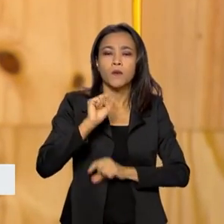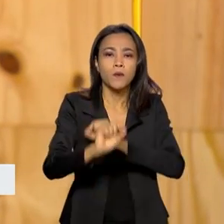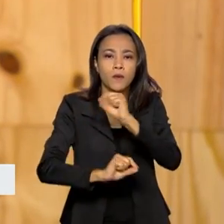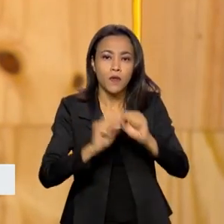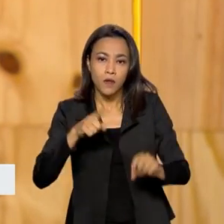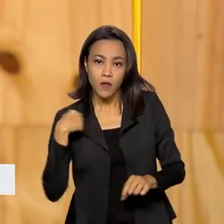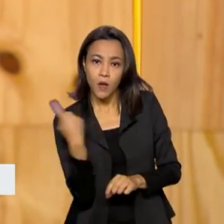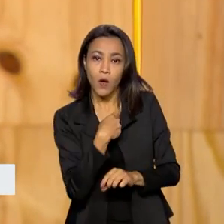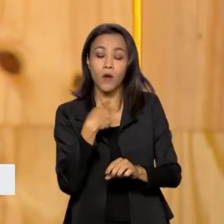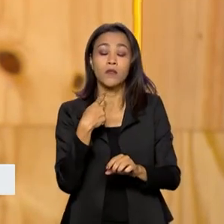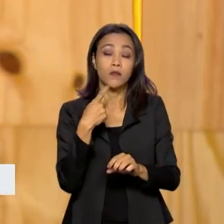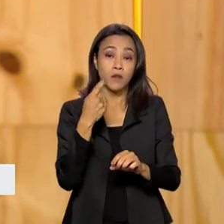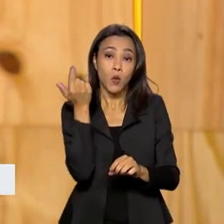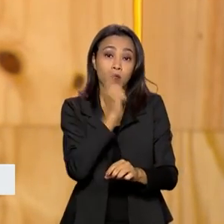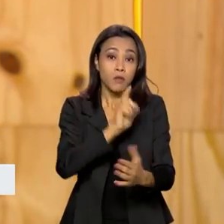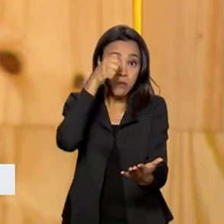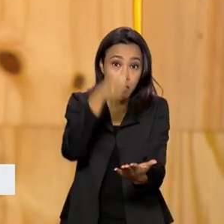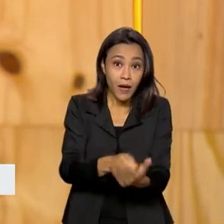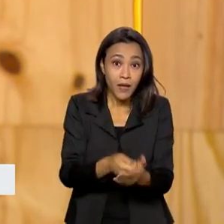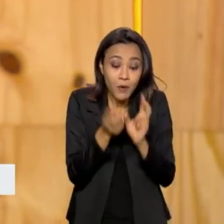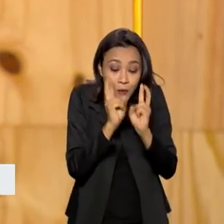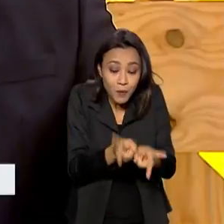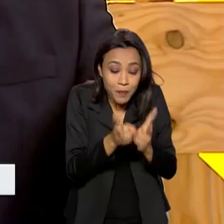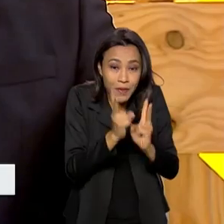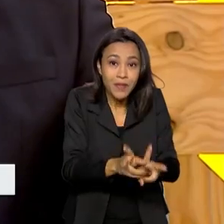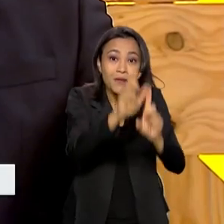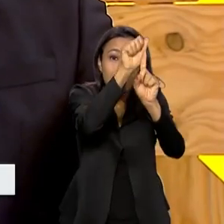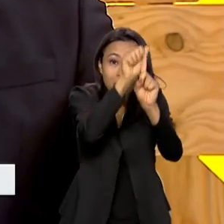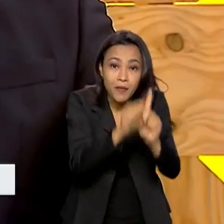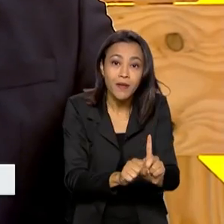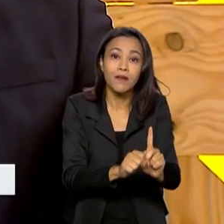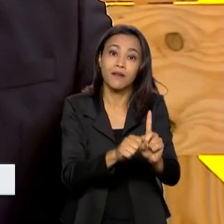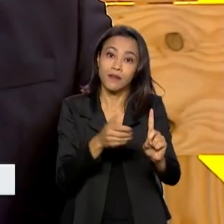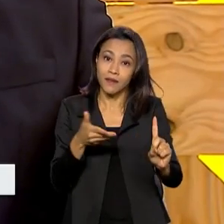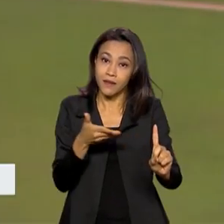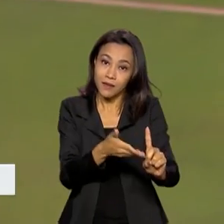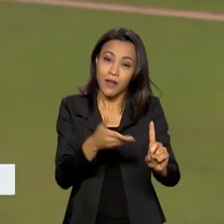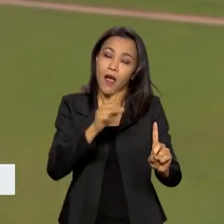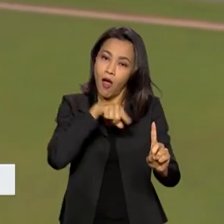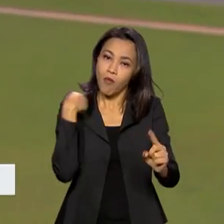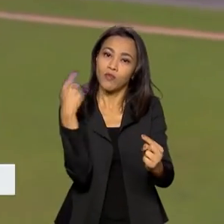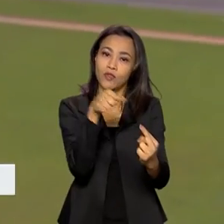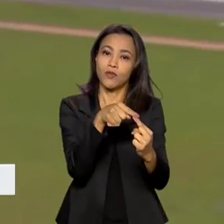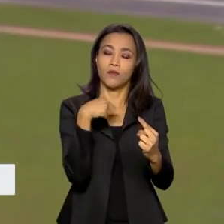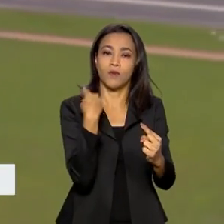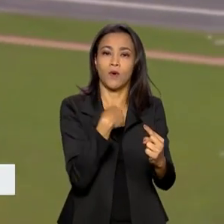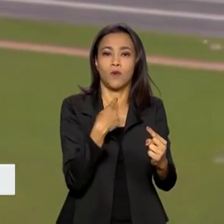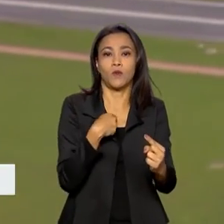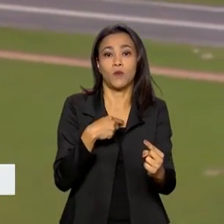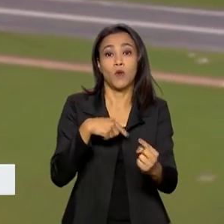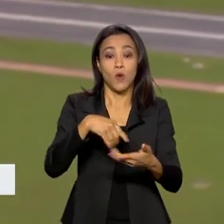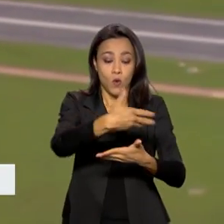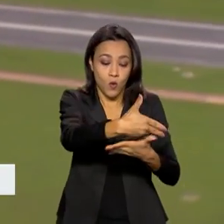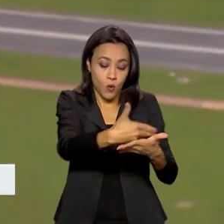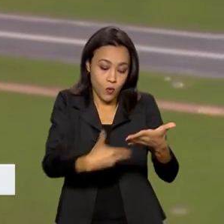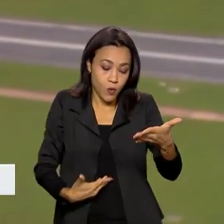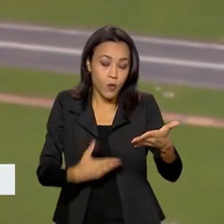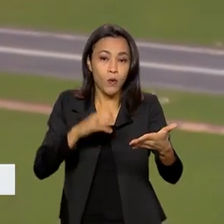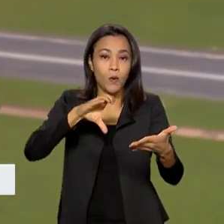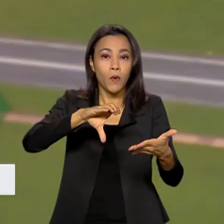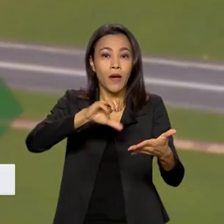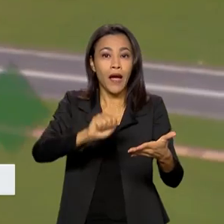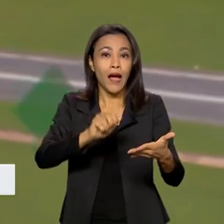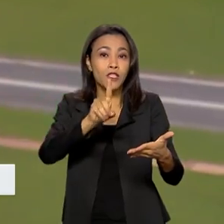pagar dentro do mesmo mês onde essa folha é gerada Esse é um propósito nosso o cadastro único né que é nossa fonte